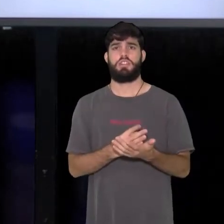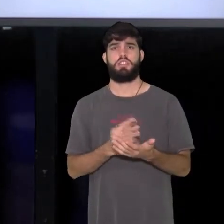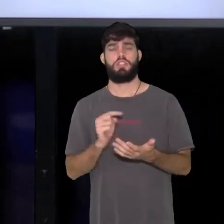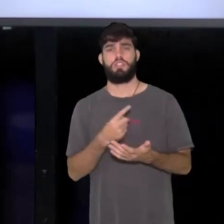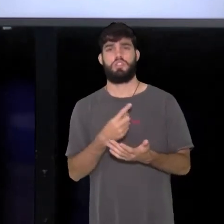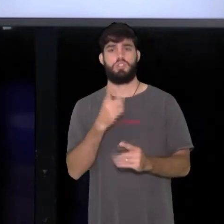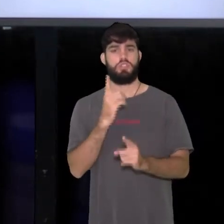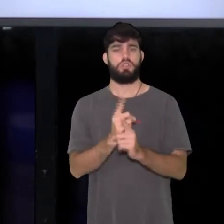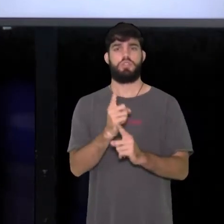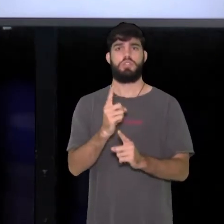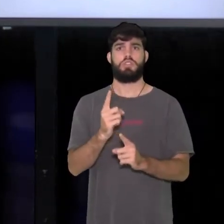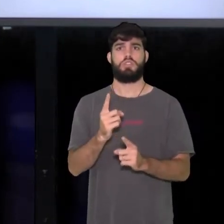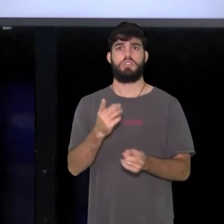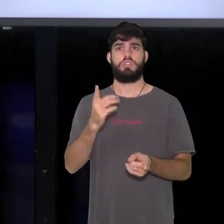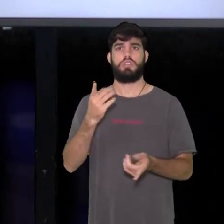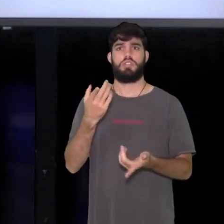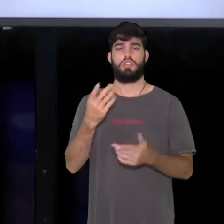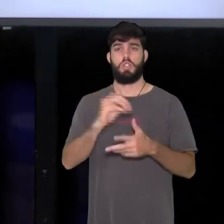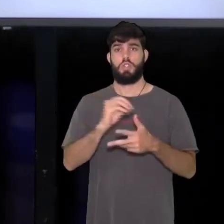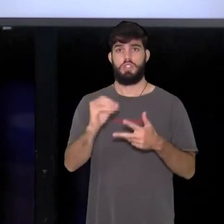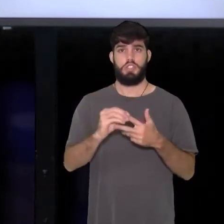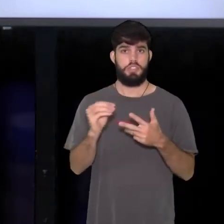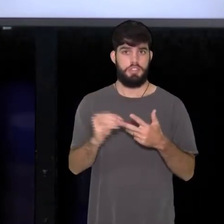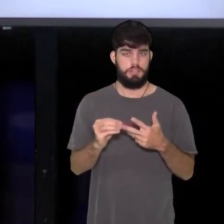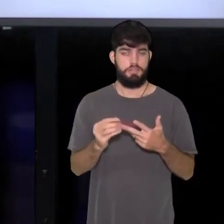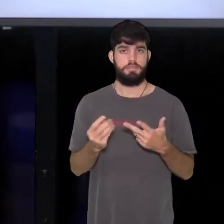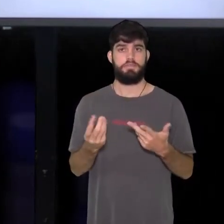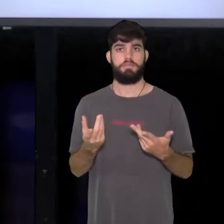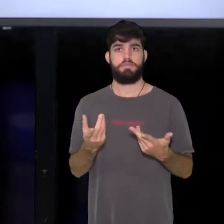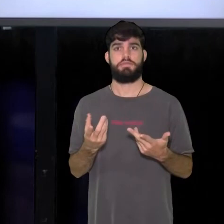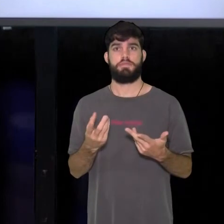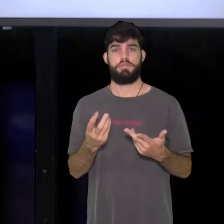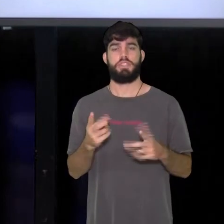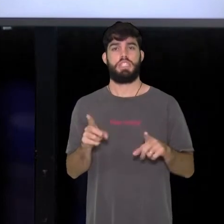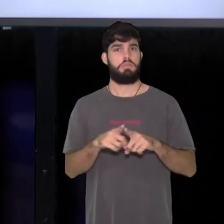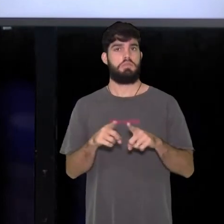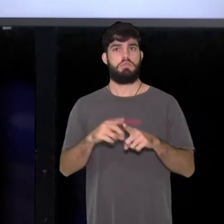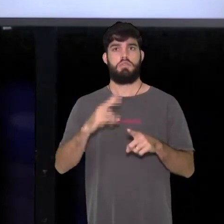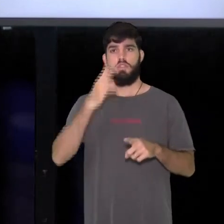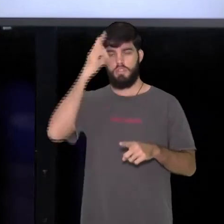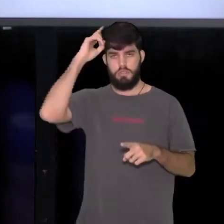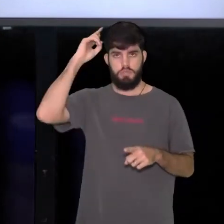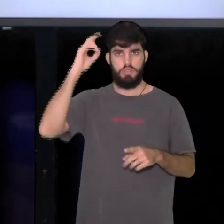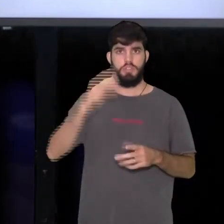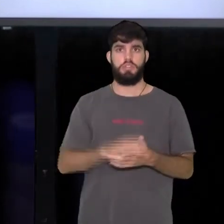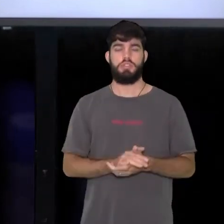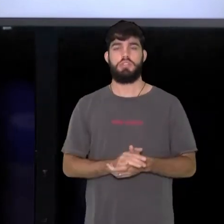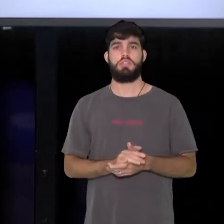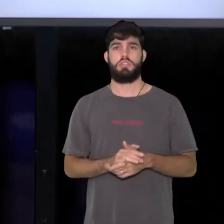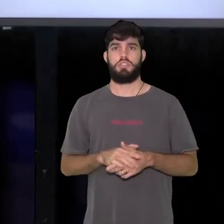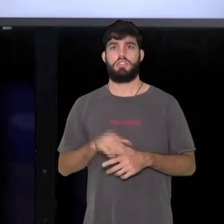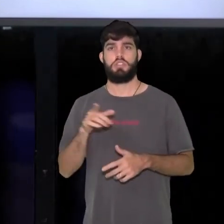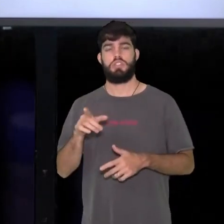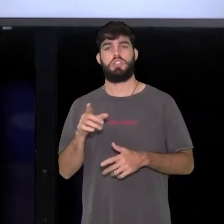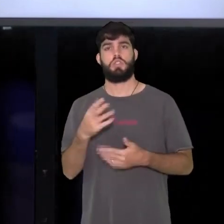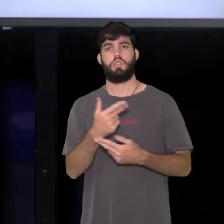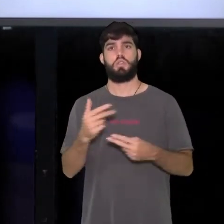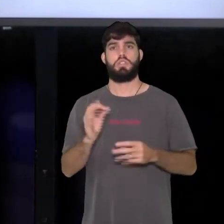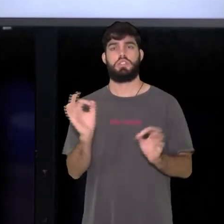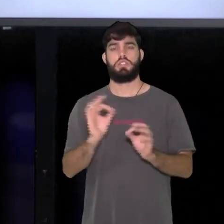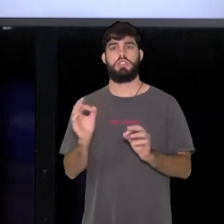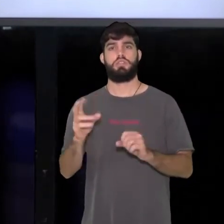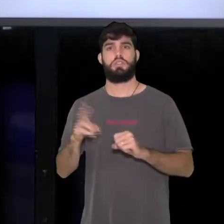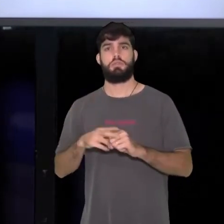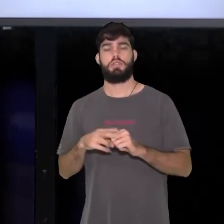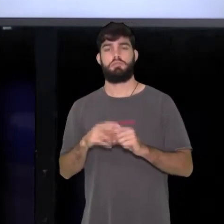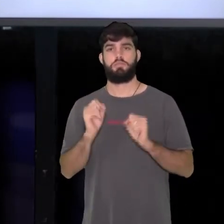que a gente encontra nas questões do Enem, principalmente do Enem, mas de vestibulares também, se utilizam de elementos não verbais e